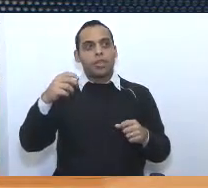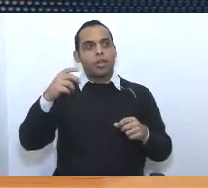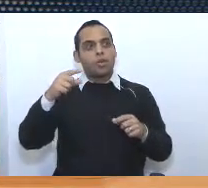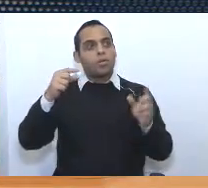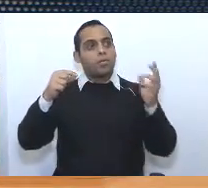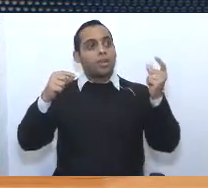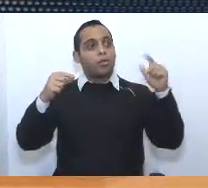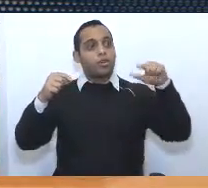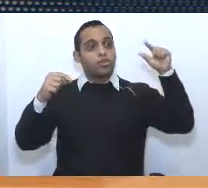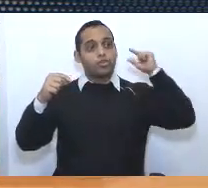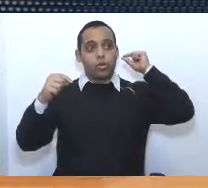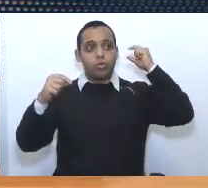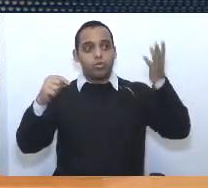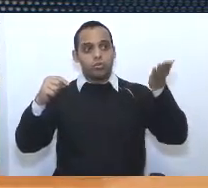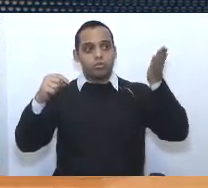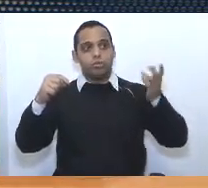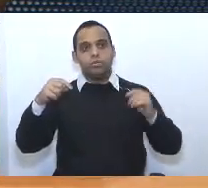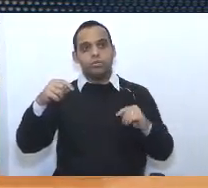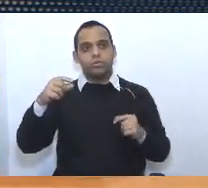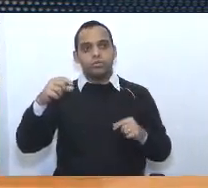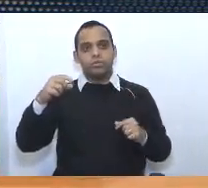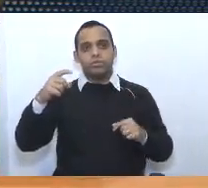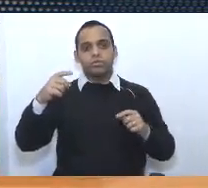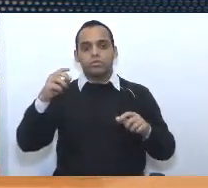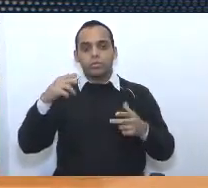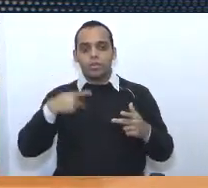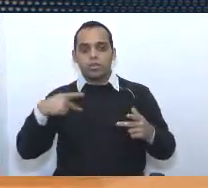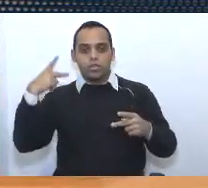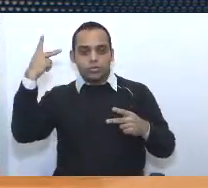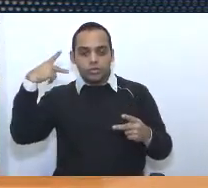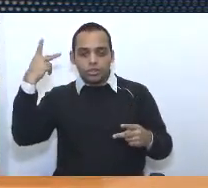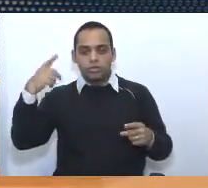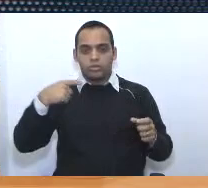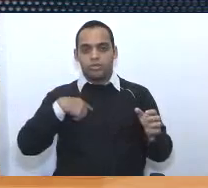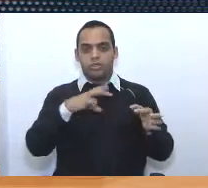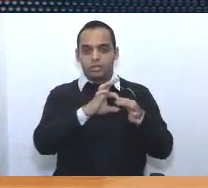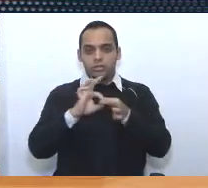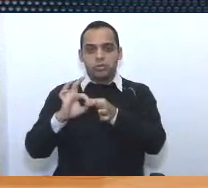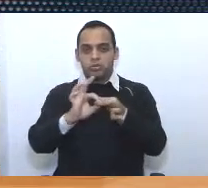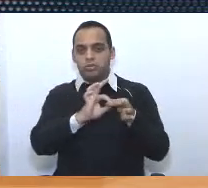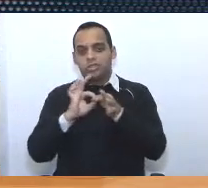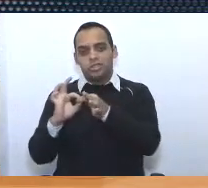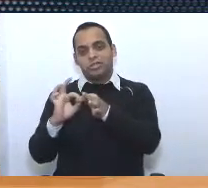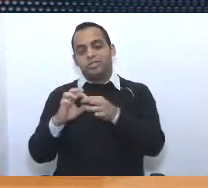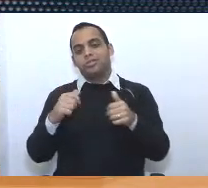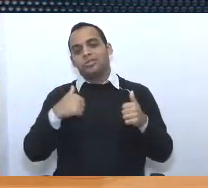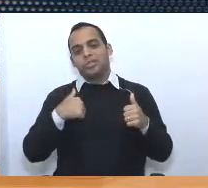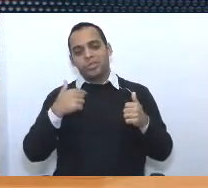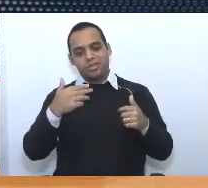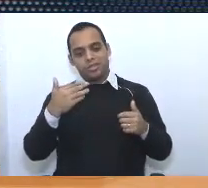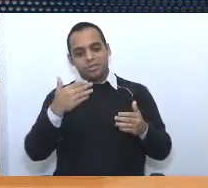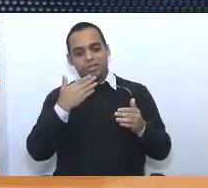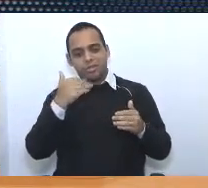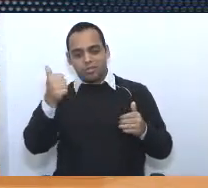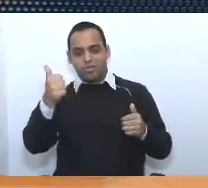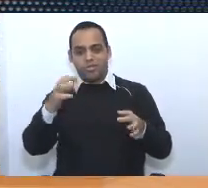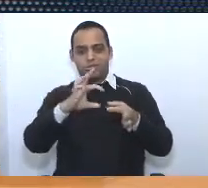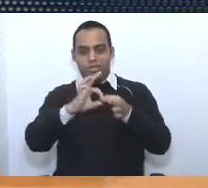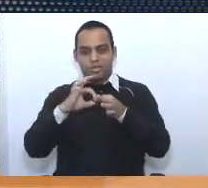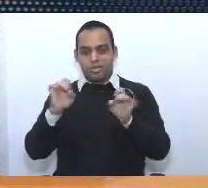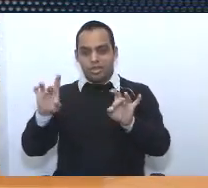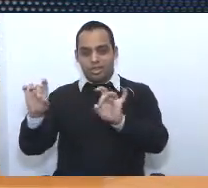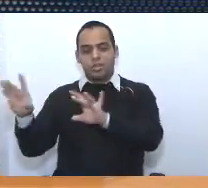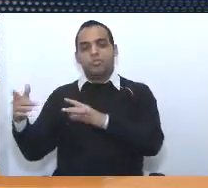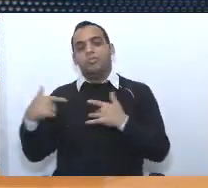nós secretários, como os vereadores, quando fazemos para a coletividade, estamos fazendo para nós mesmos, porque aquele que pensa em